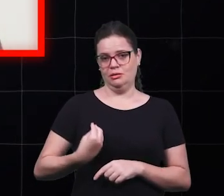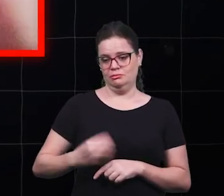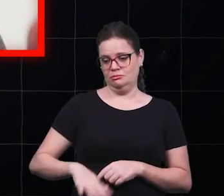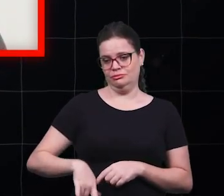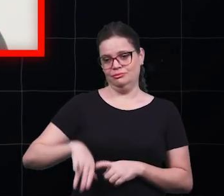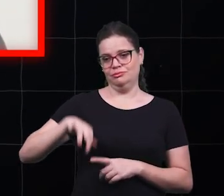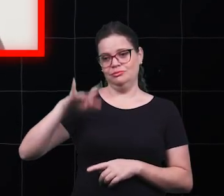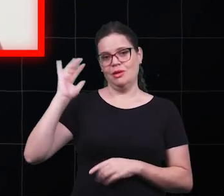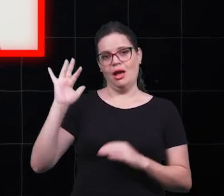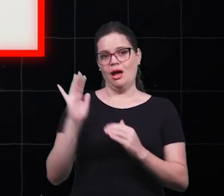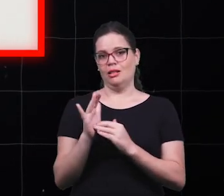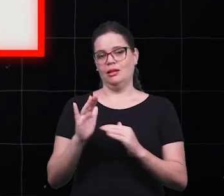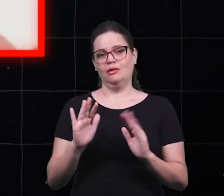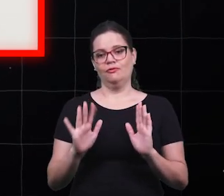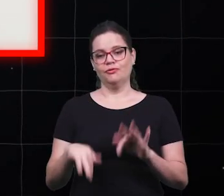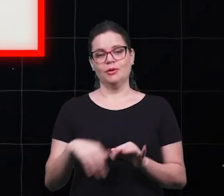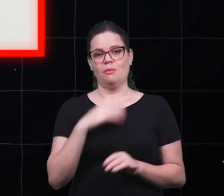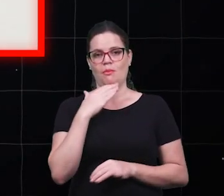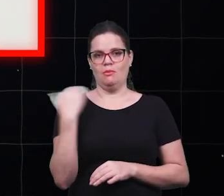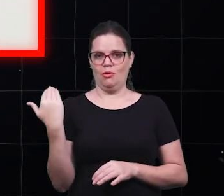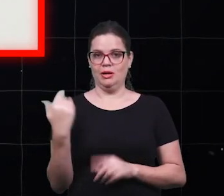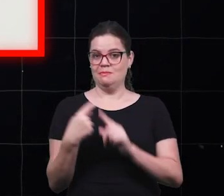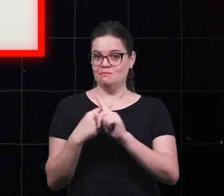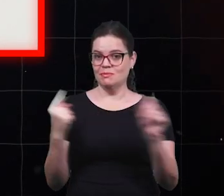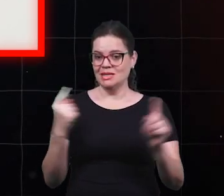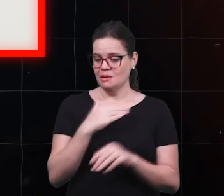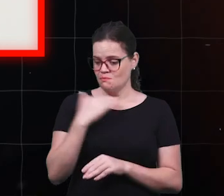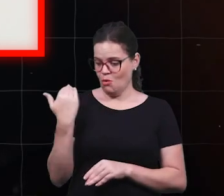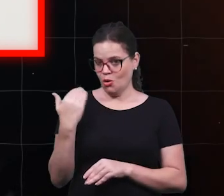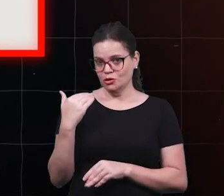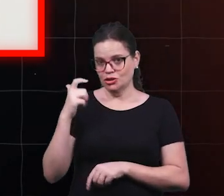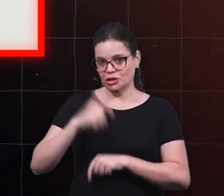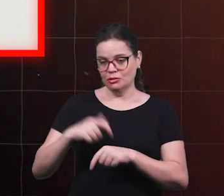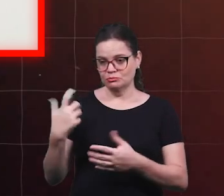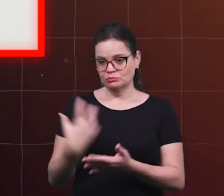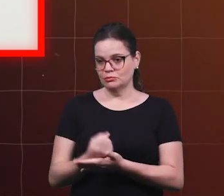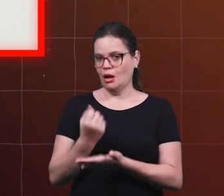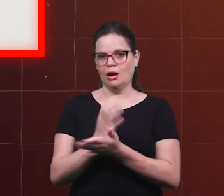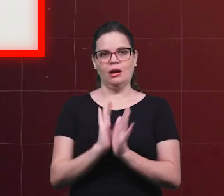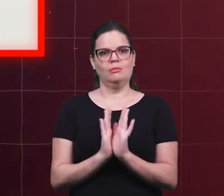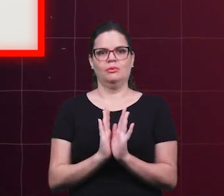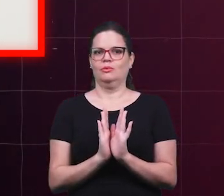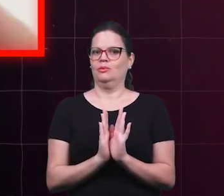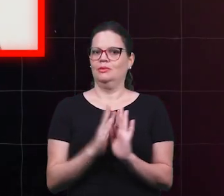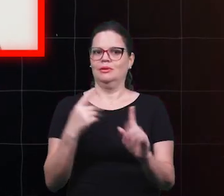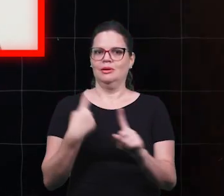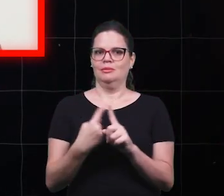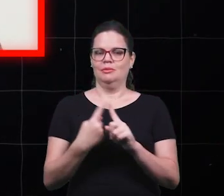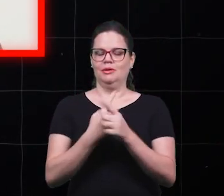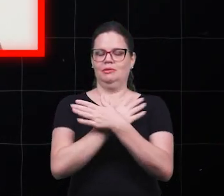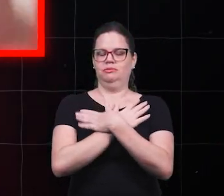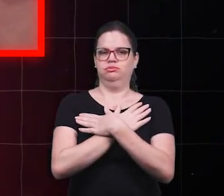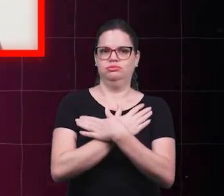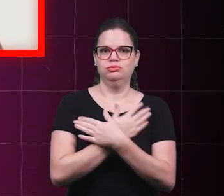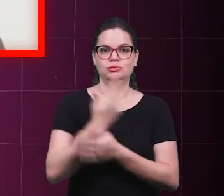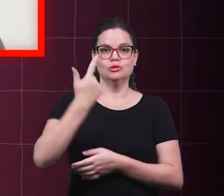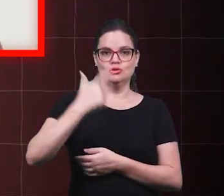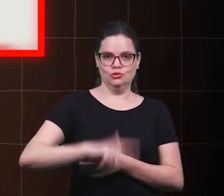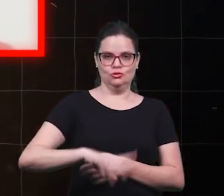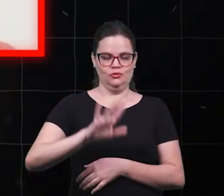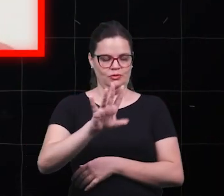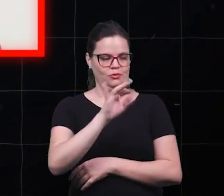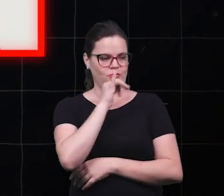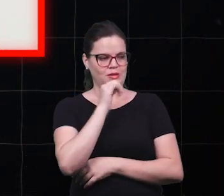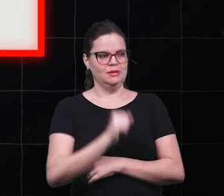com o arrebatamento. Porque, meus irmãos, se nós vemos um conceito biológico simples do